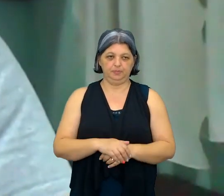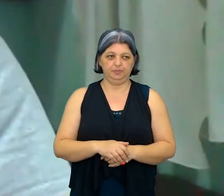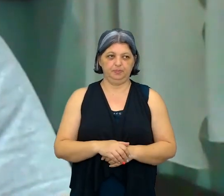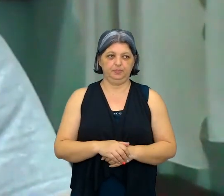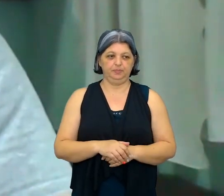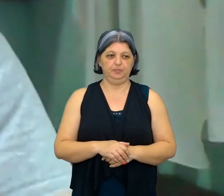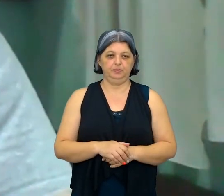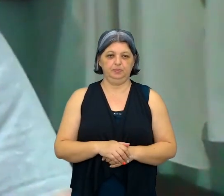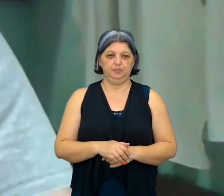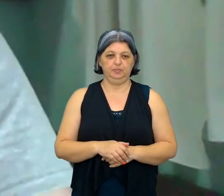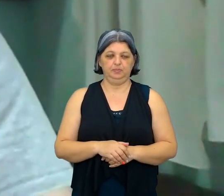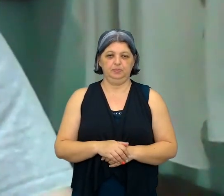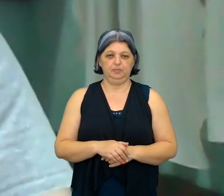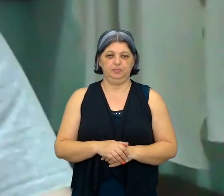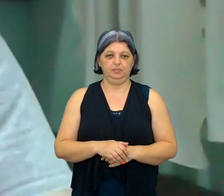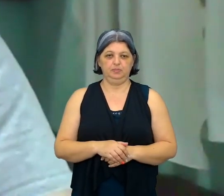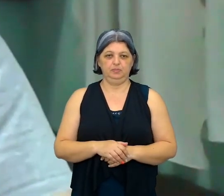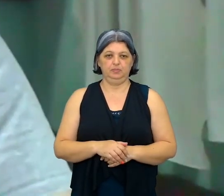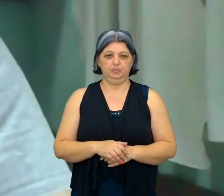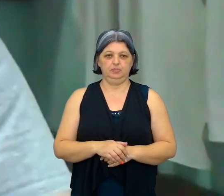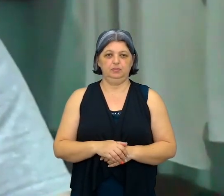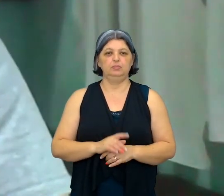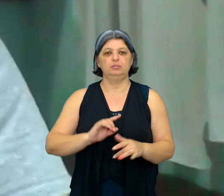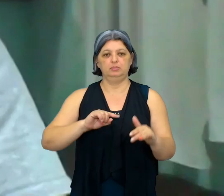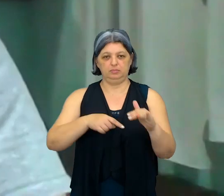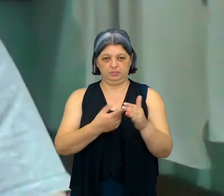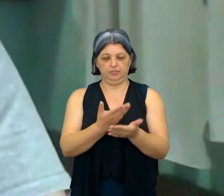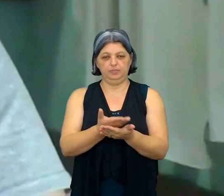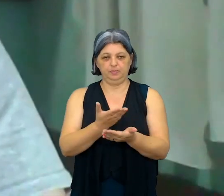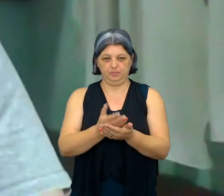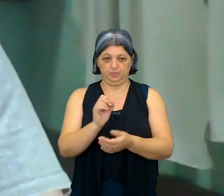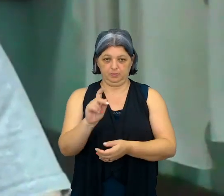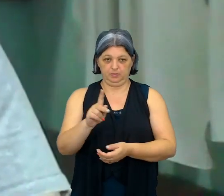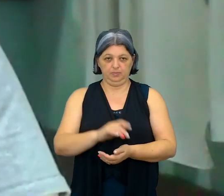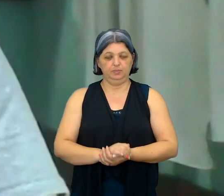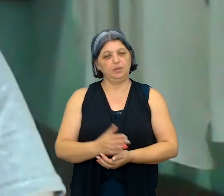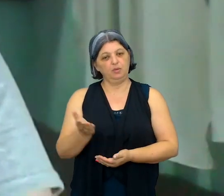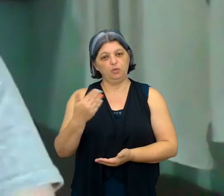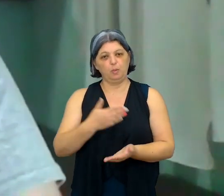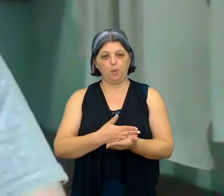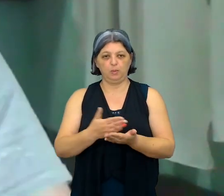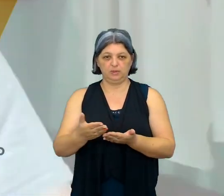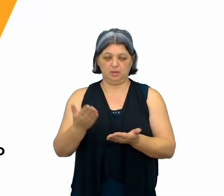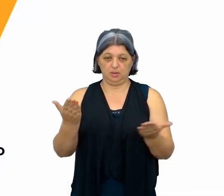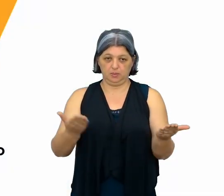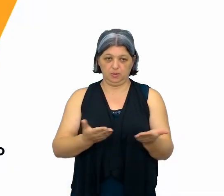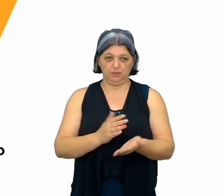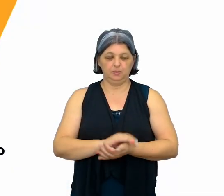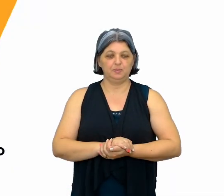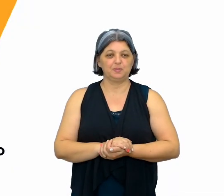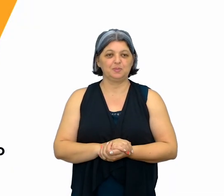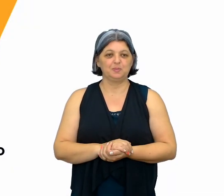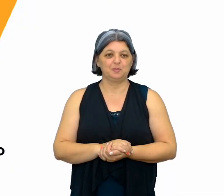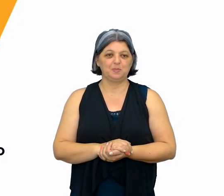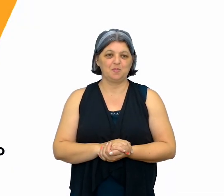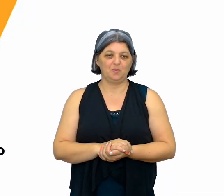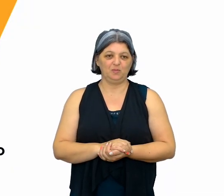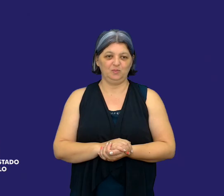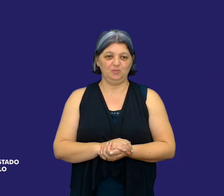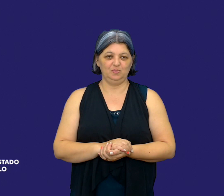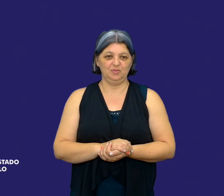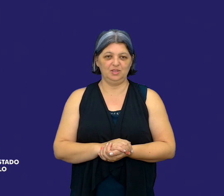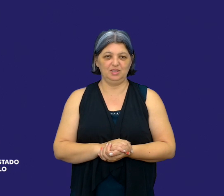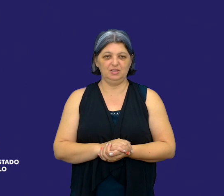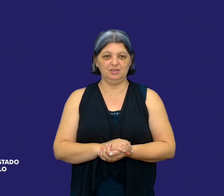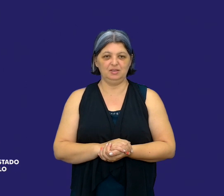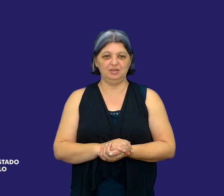elas permitem um melhor aprofundamento. Ok? Vamos dar início, então? Pode passar.